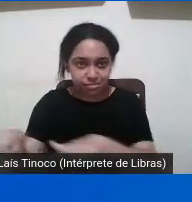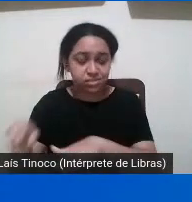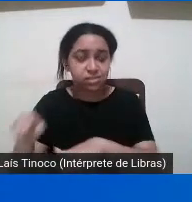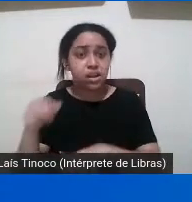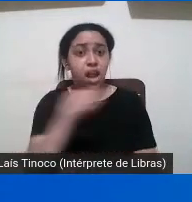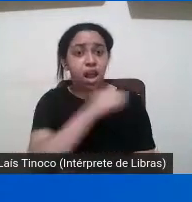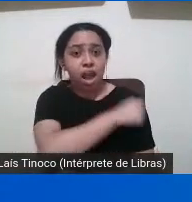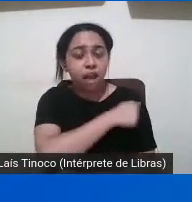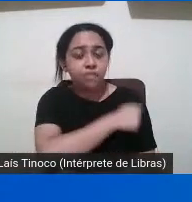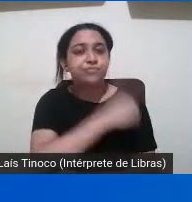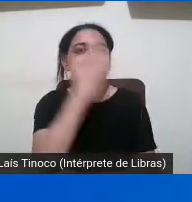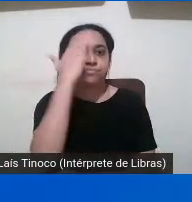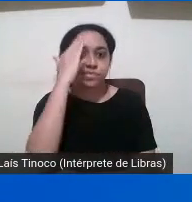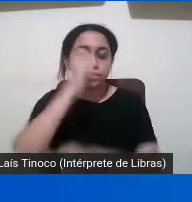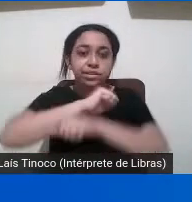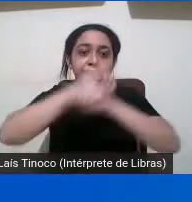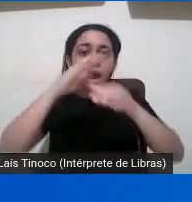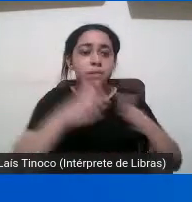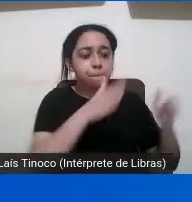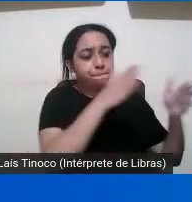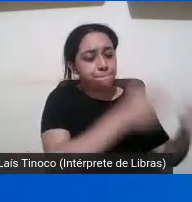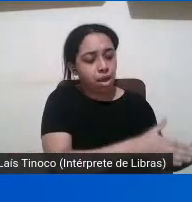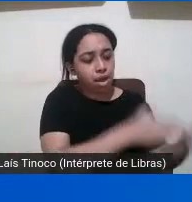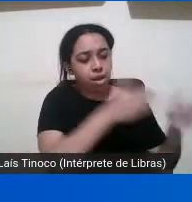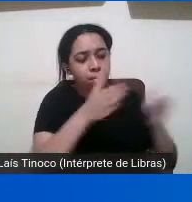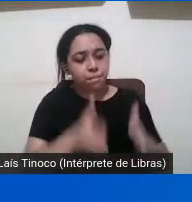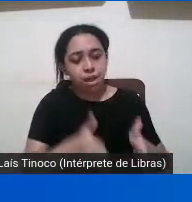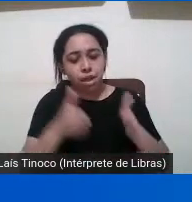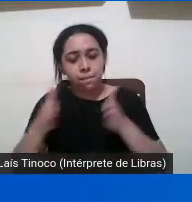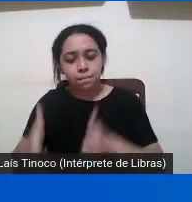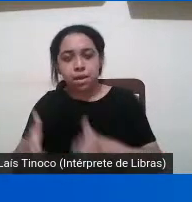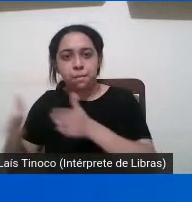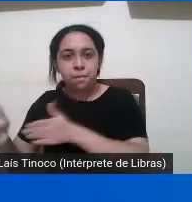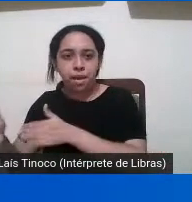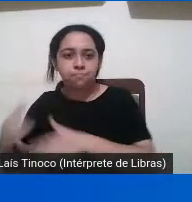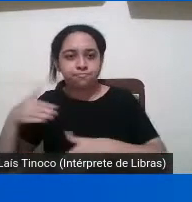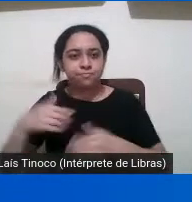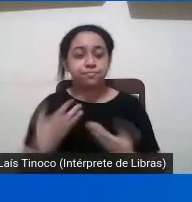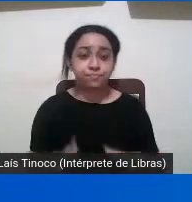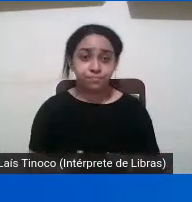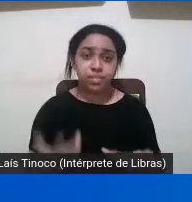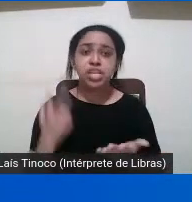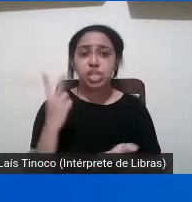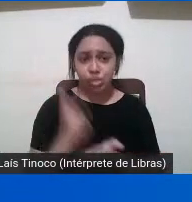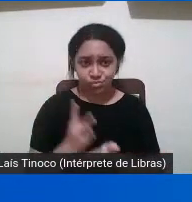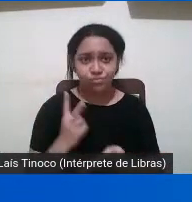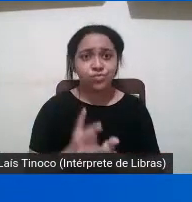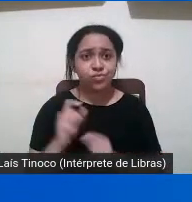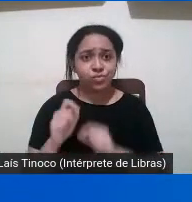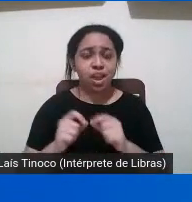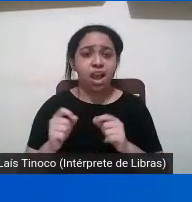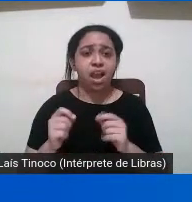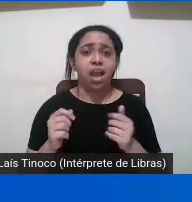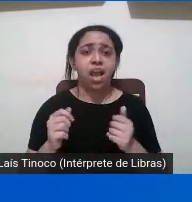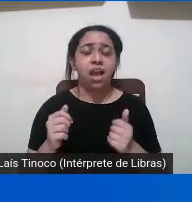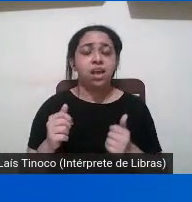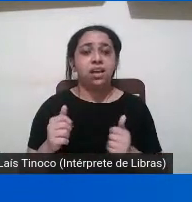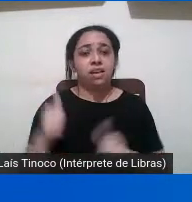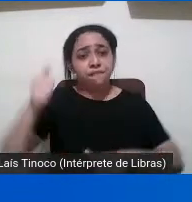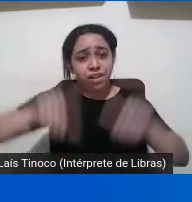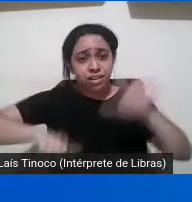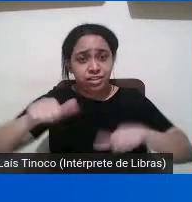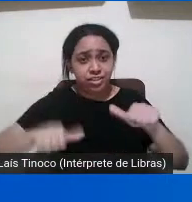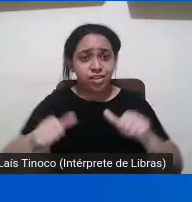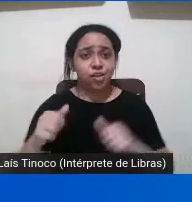o passo a passo do que ele precisa produzir da mesma forma as avaliações formativas são criadas